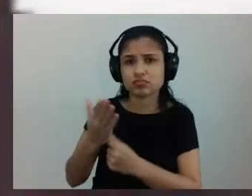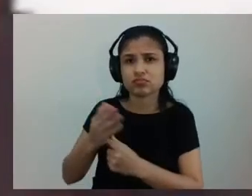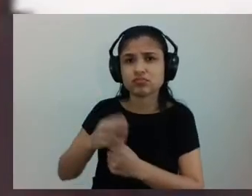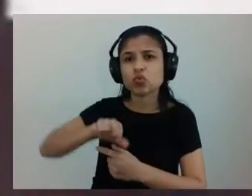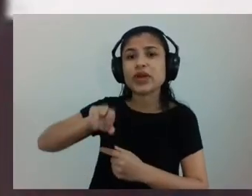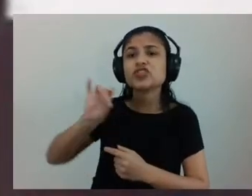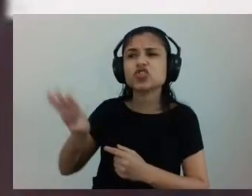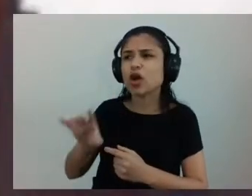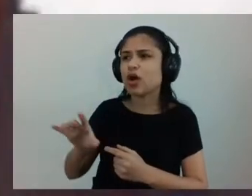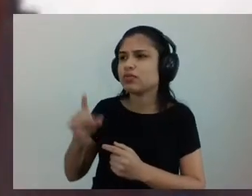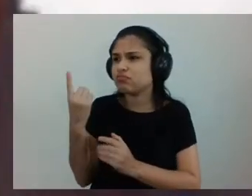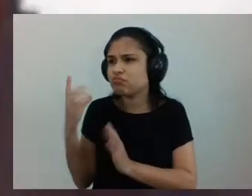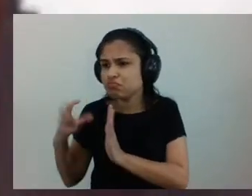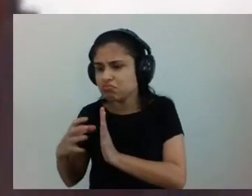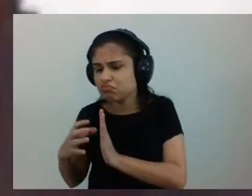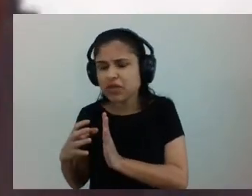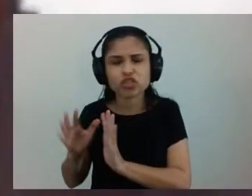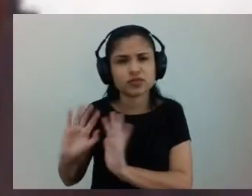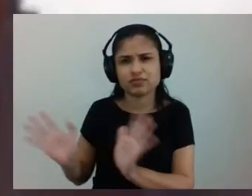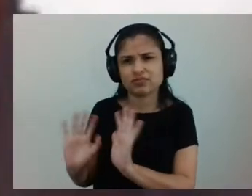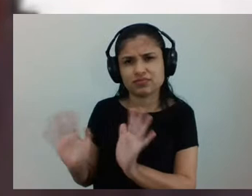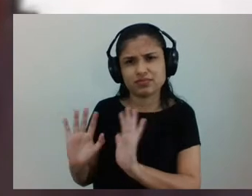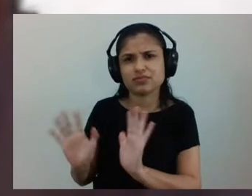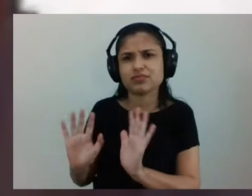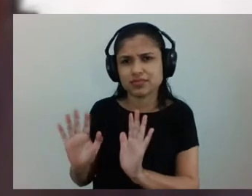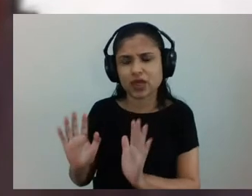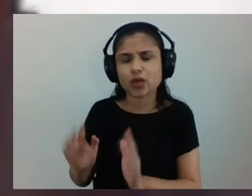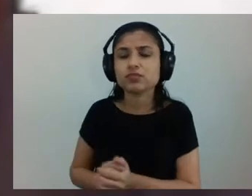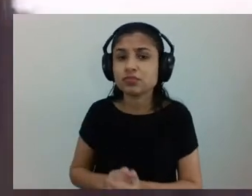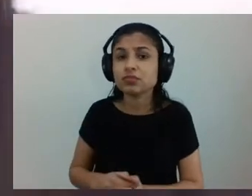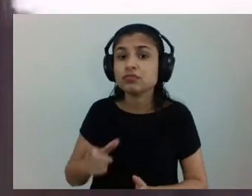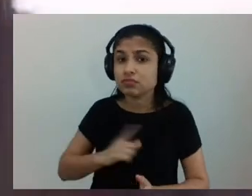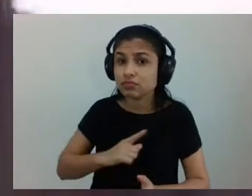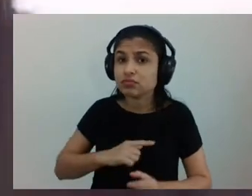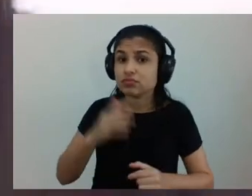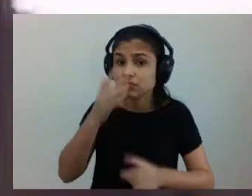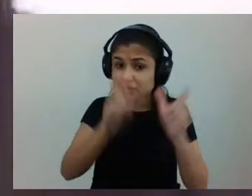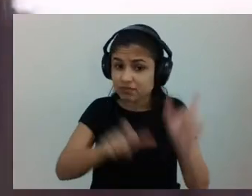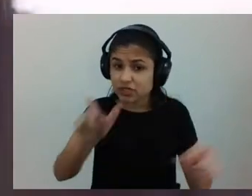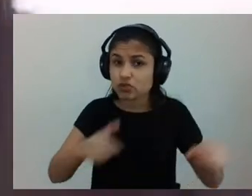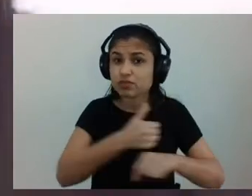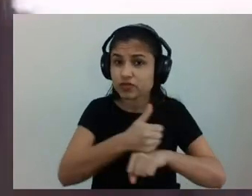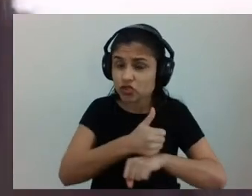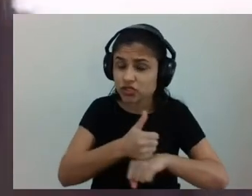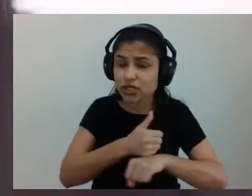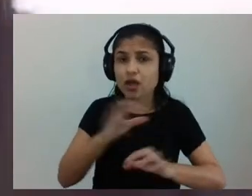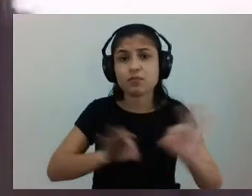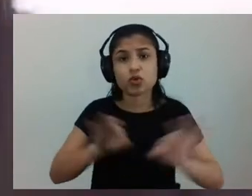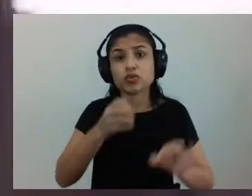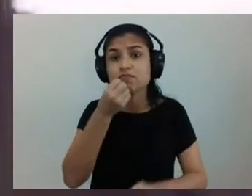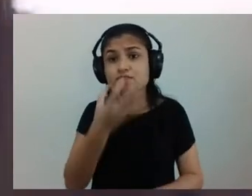nós temos que ser absolutamente profissionais, levar projetos bons, projetos com comprometimento,